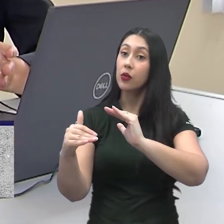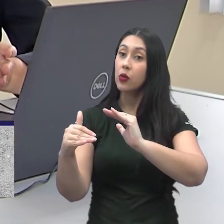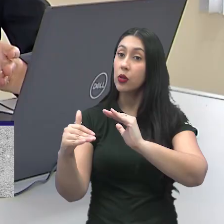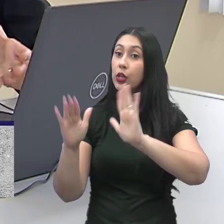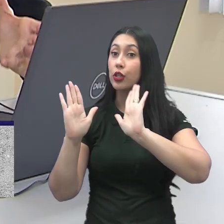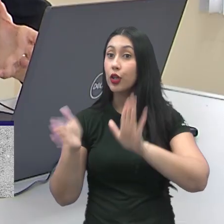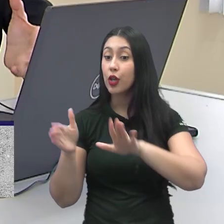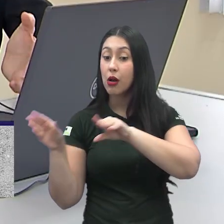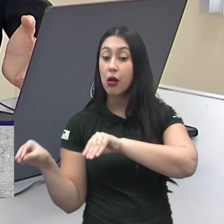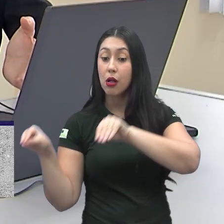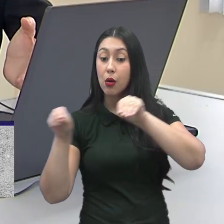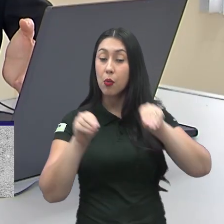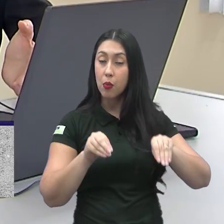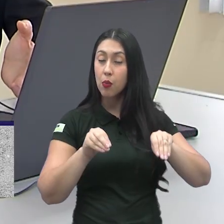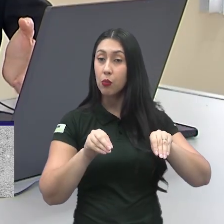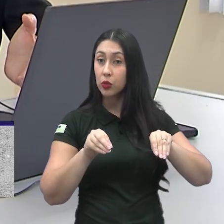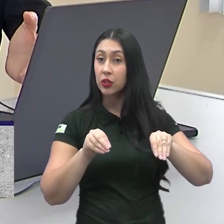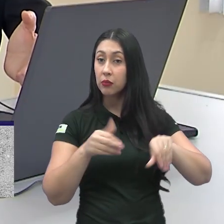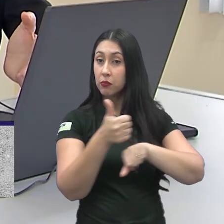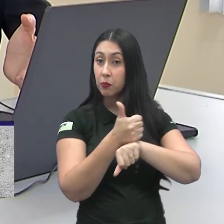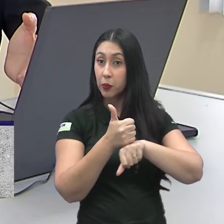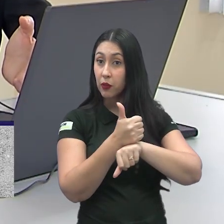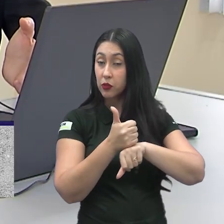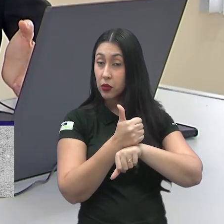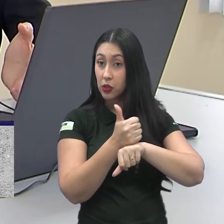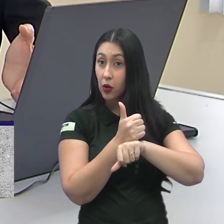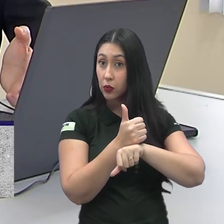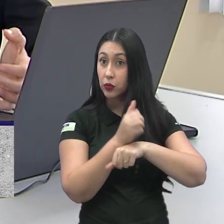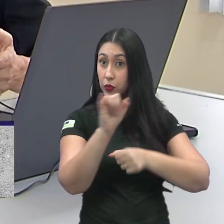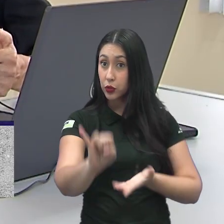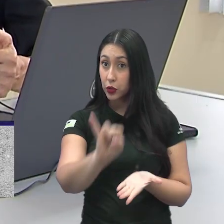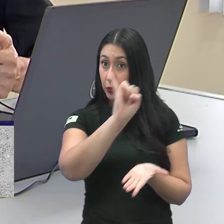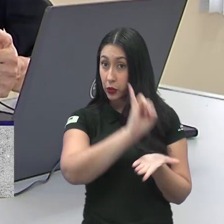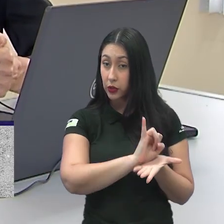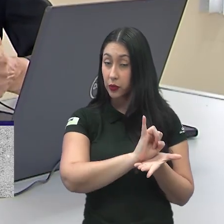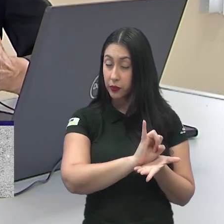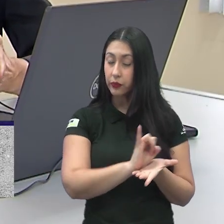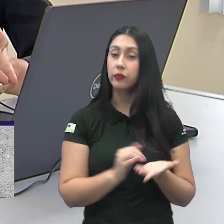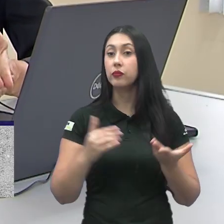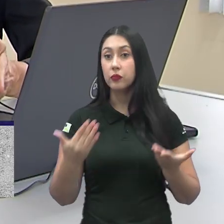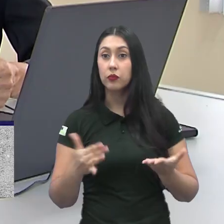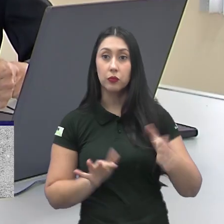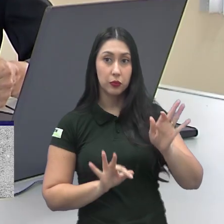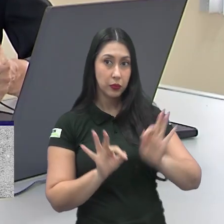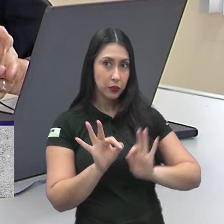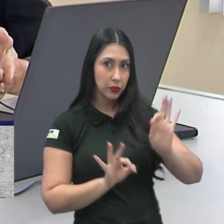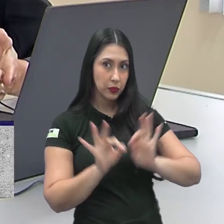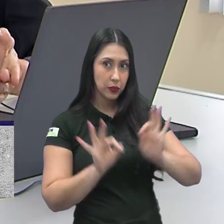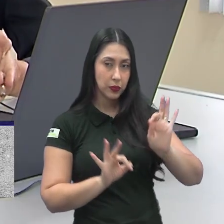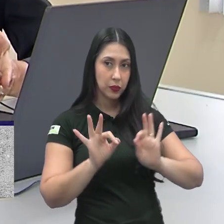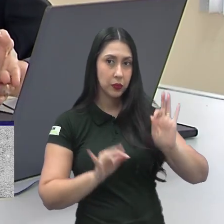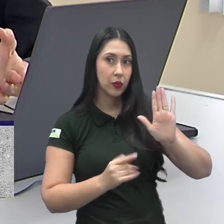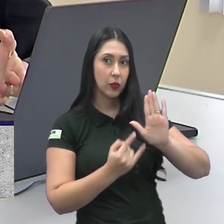a operação vai para o nosso operacional de importação. Eles vão enviar para o